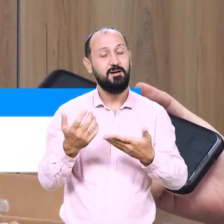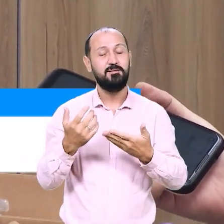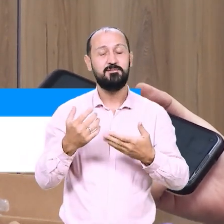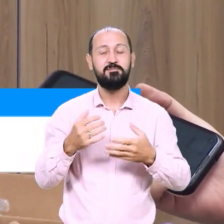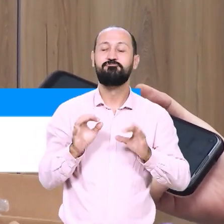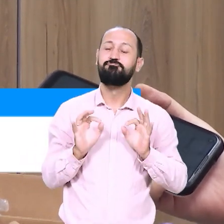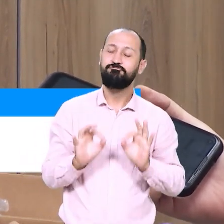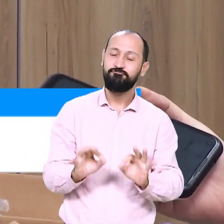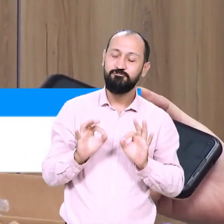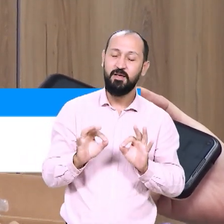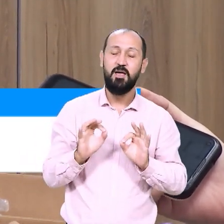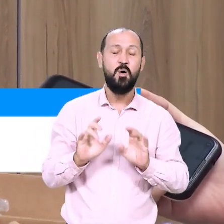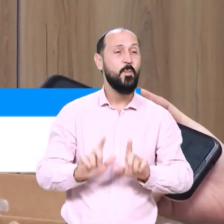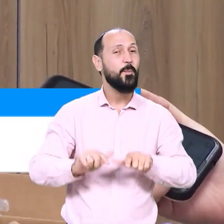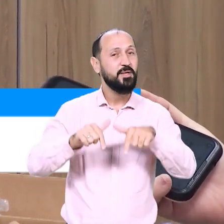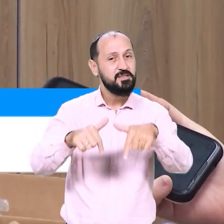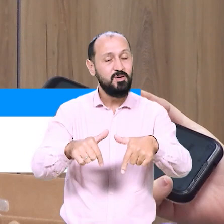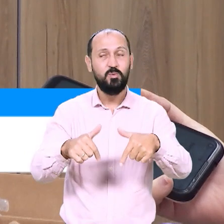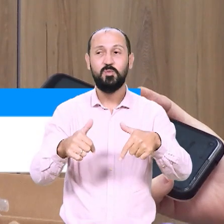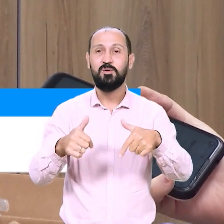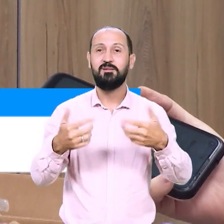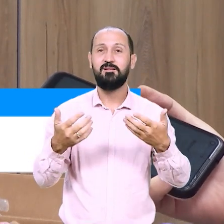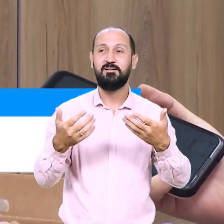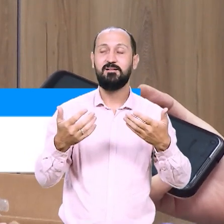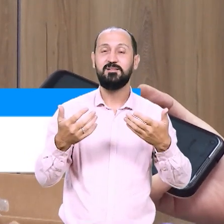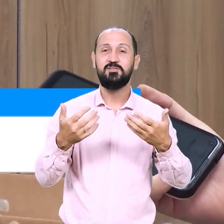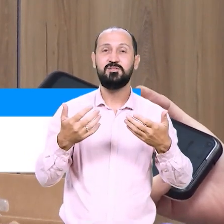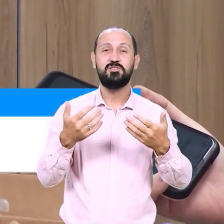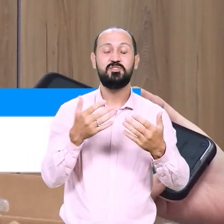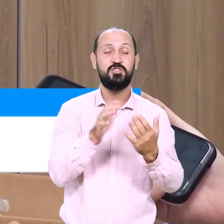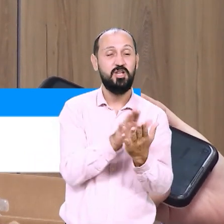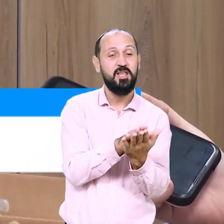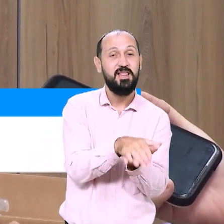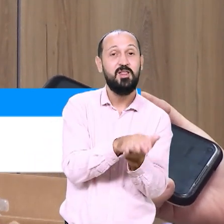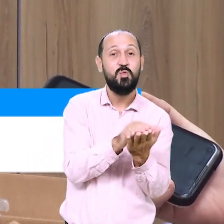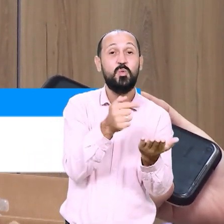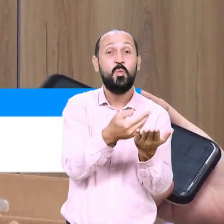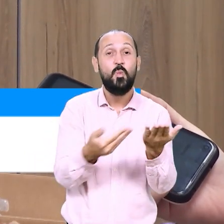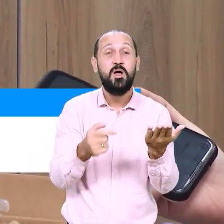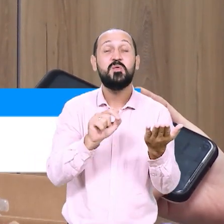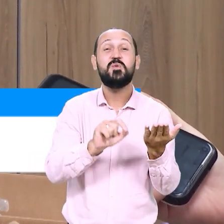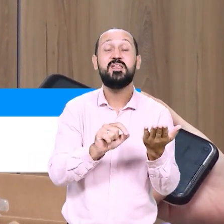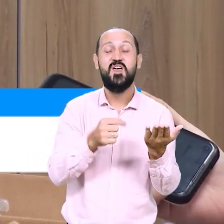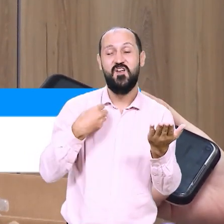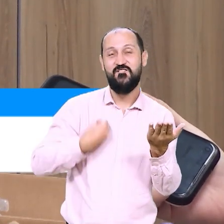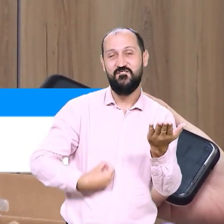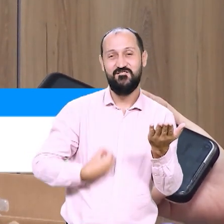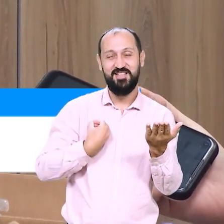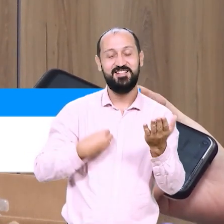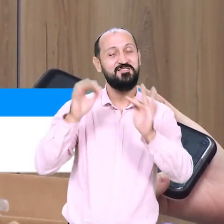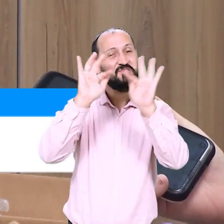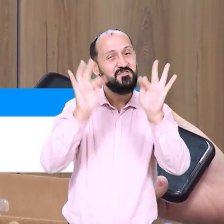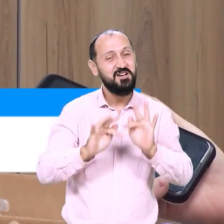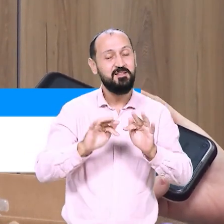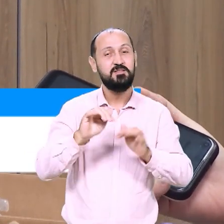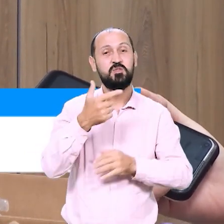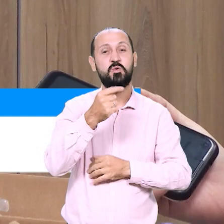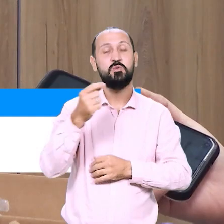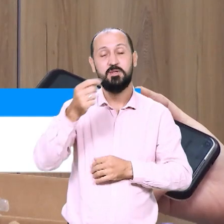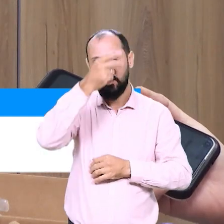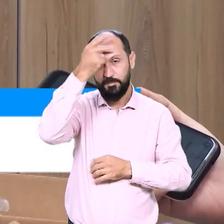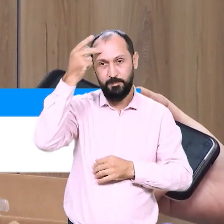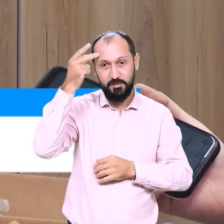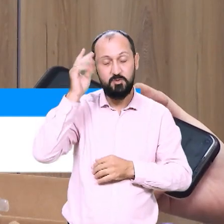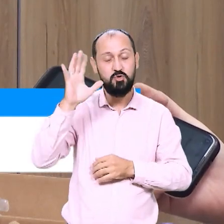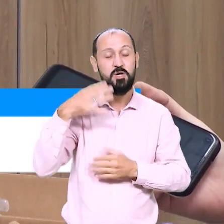a gente puder fazer, certamente é uma ação de doação de vida. Então, muito